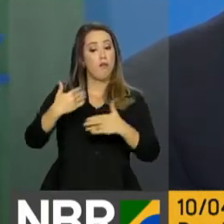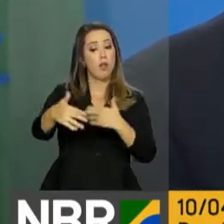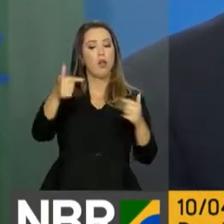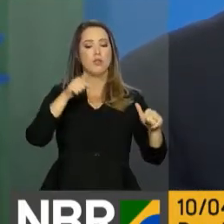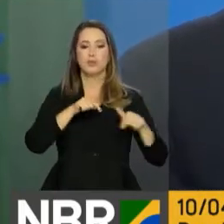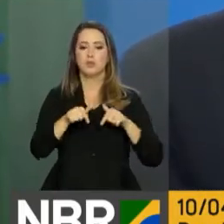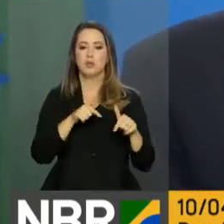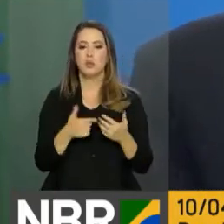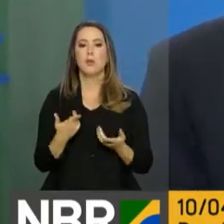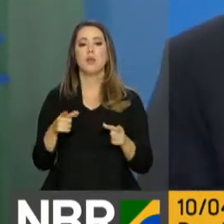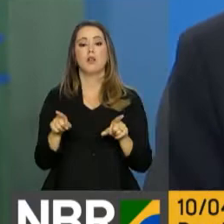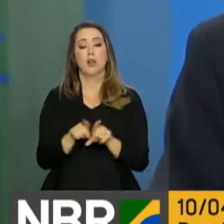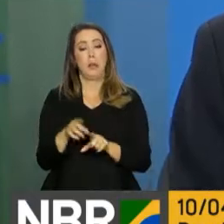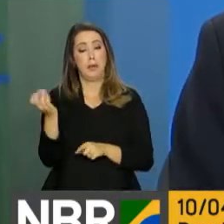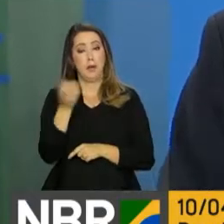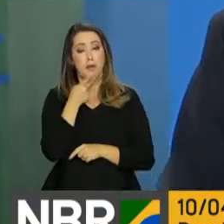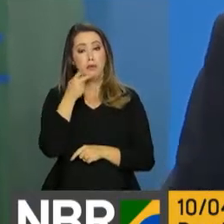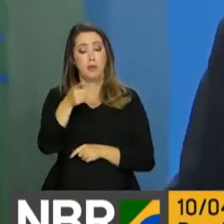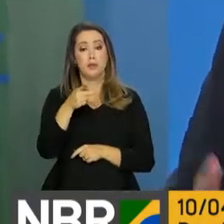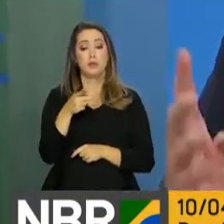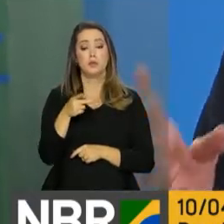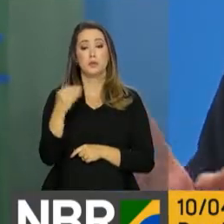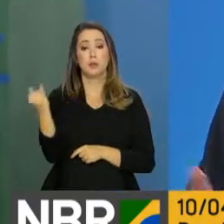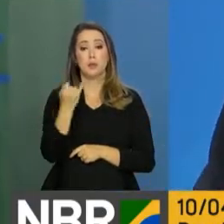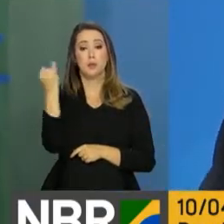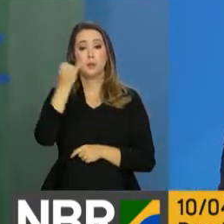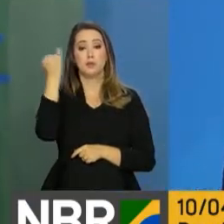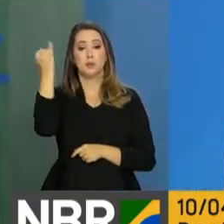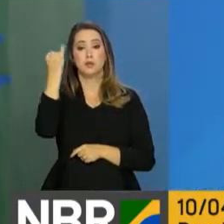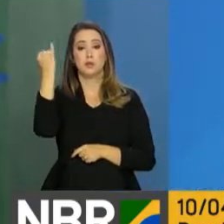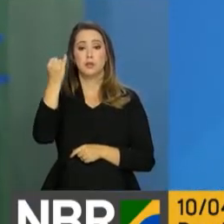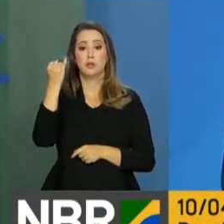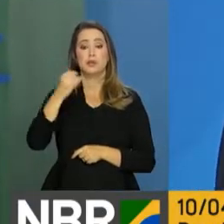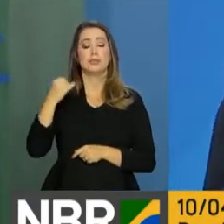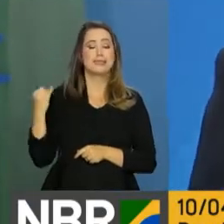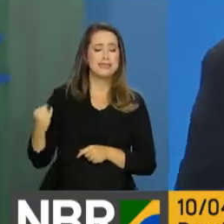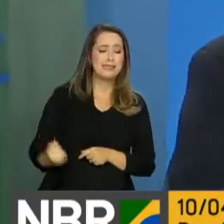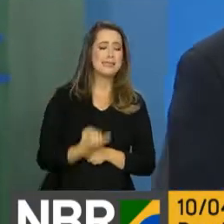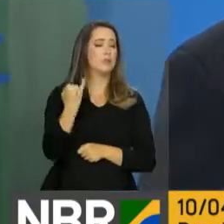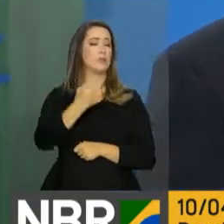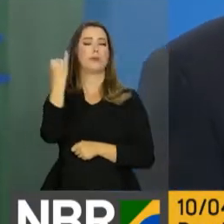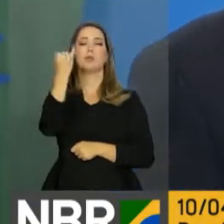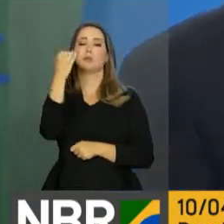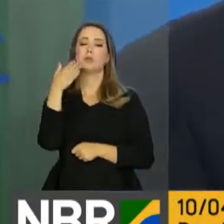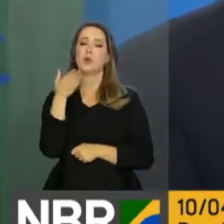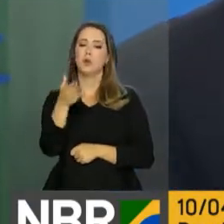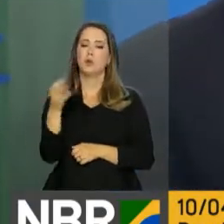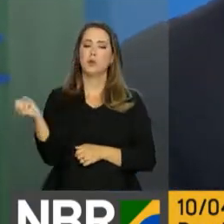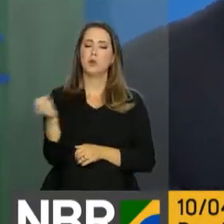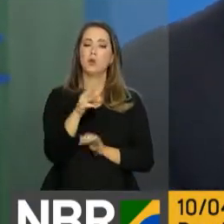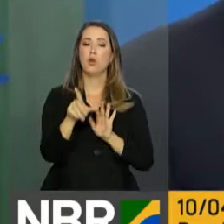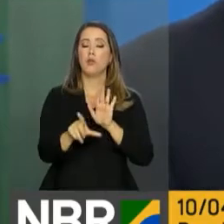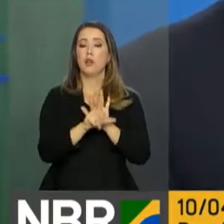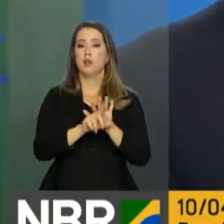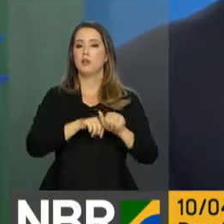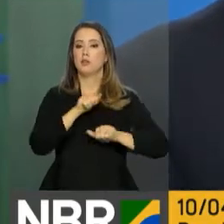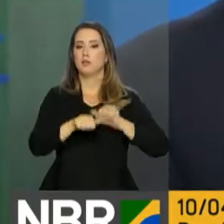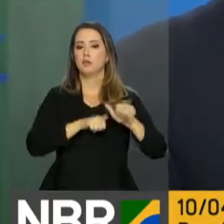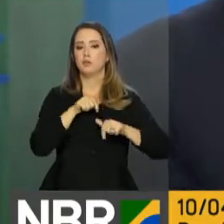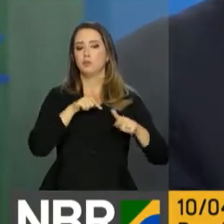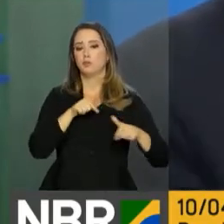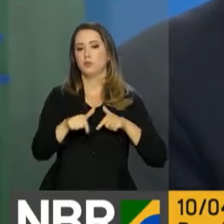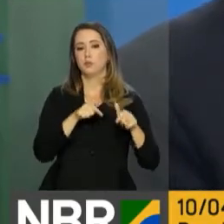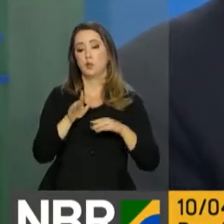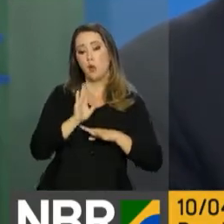quero até singularizar, por sua importância transcendente, a modernização trabalhista,